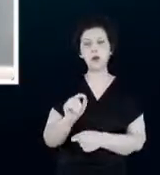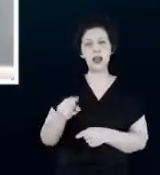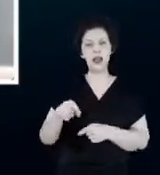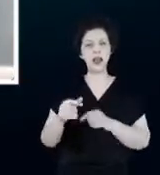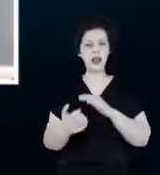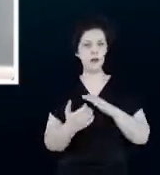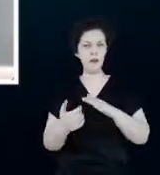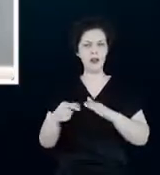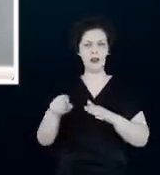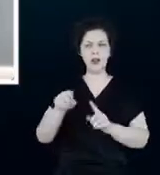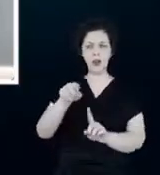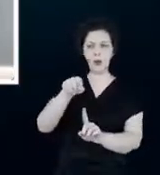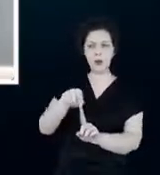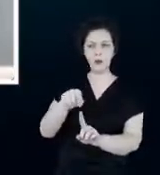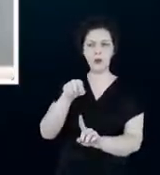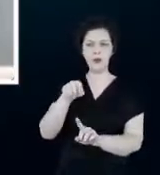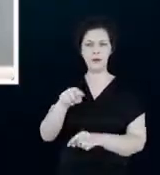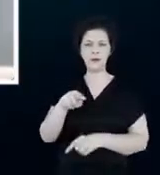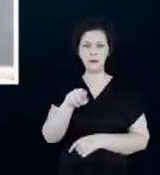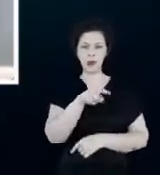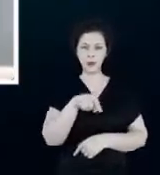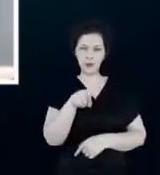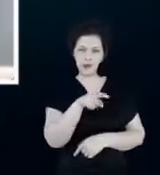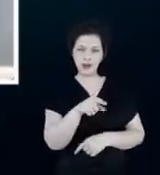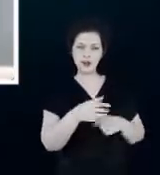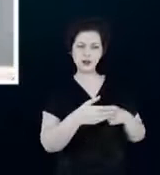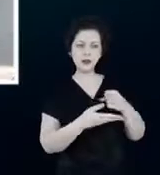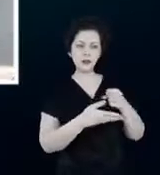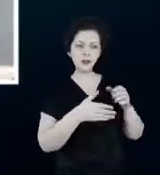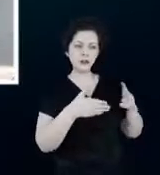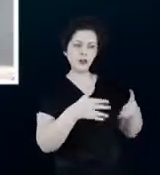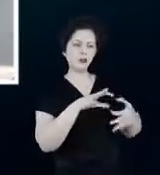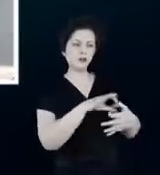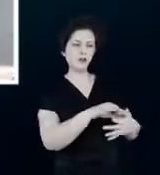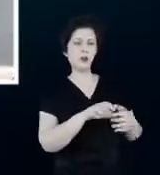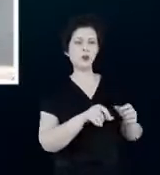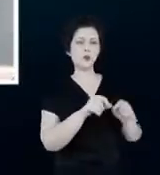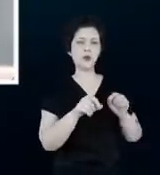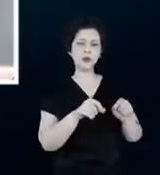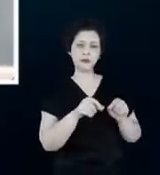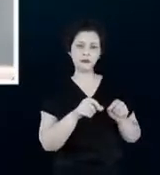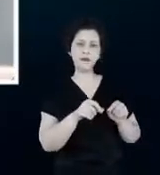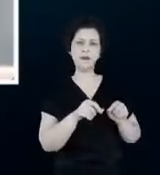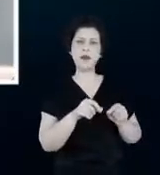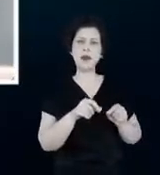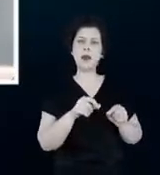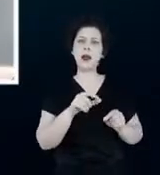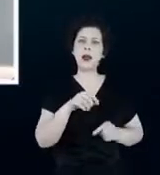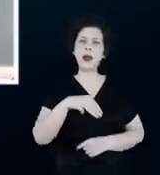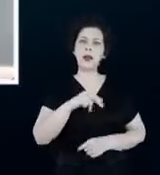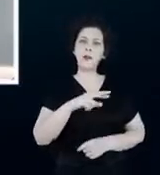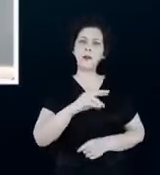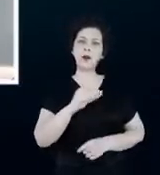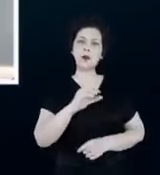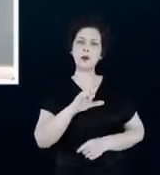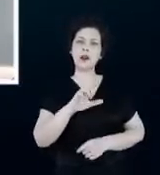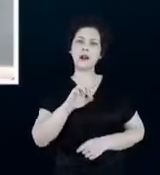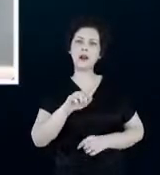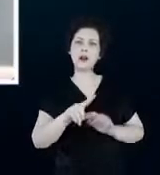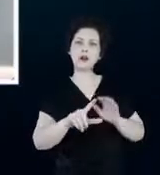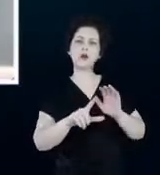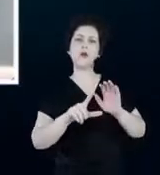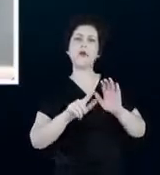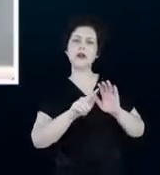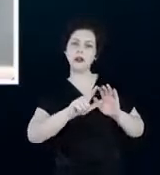alvo, e vocês estão se baseando também no marco legal de startups. E aí a gente acha que só vai